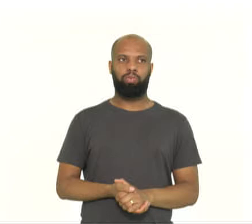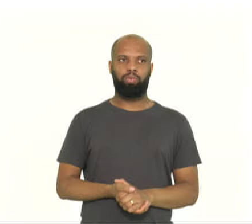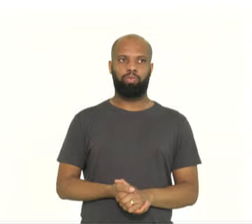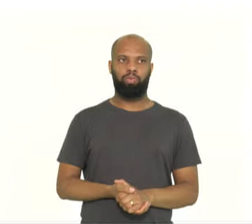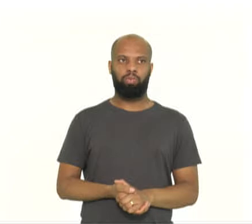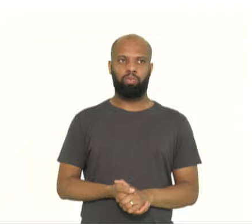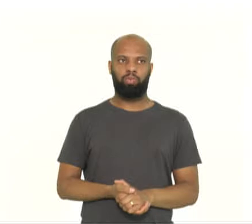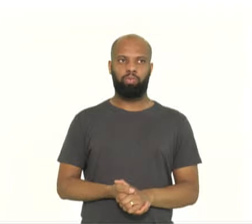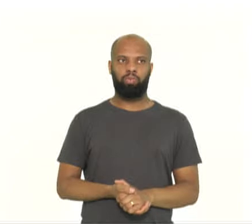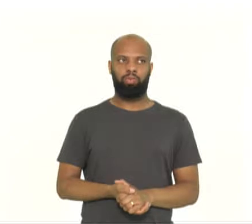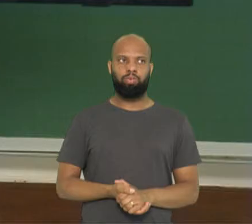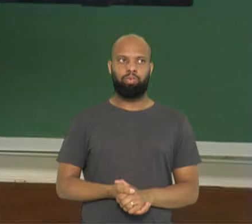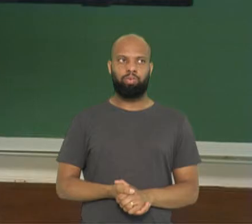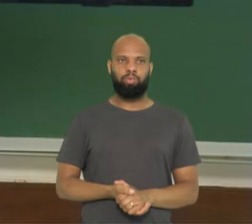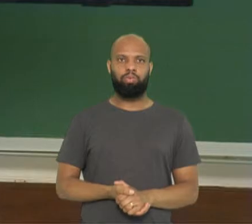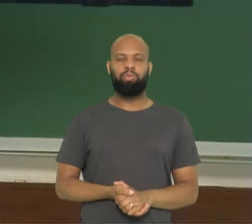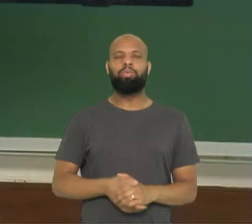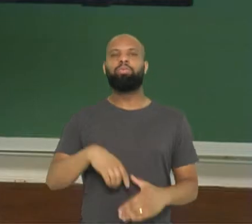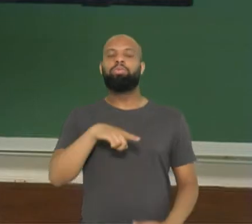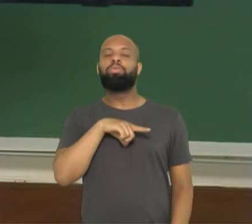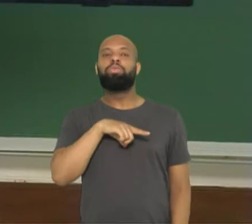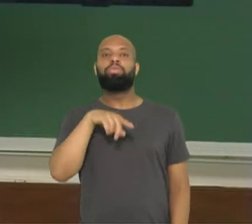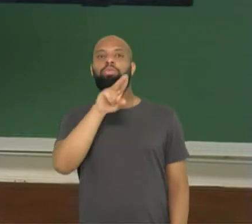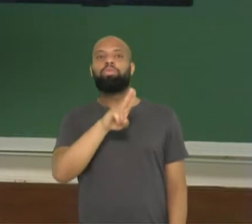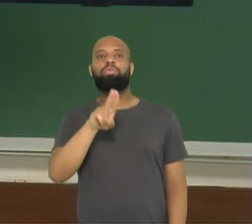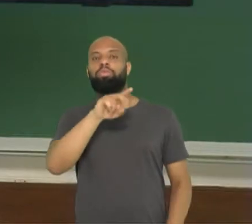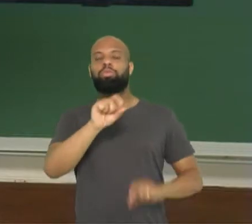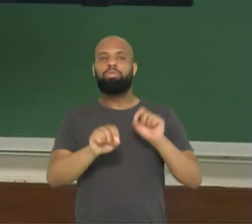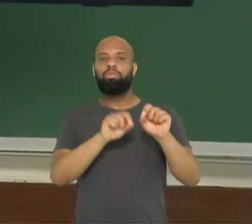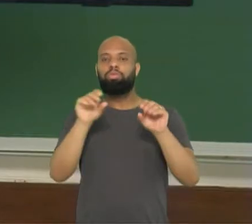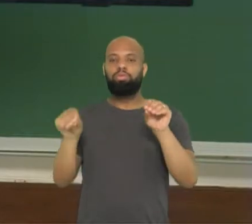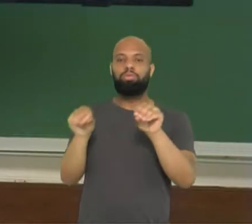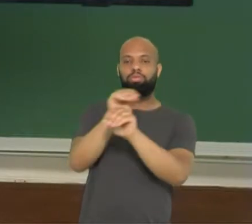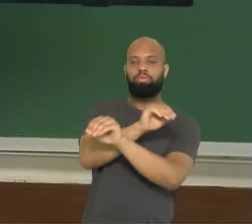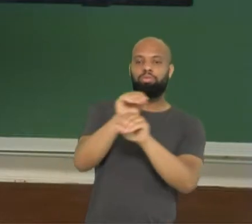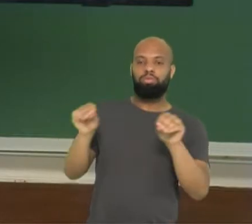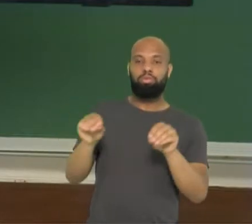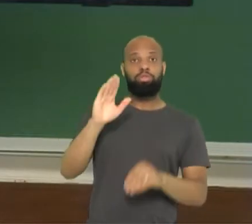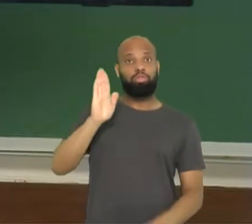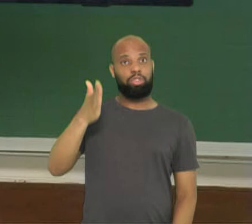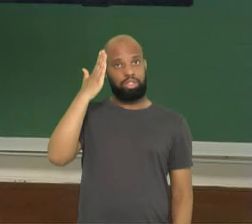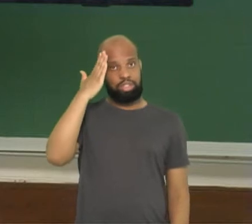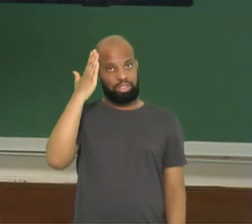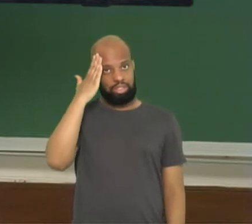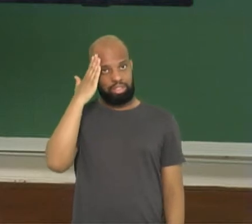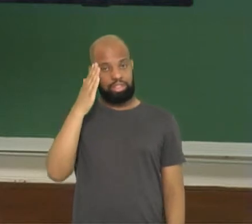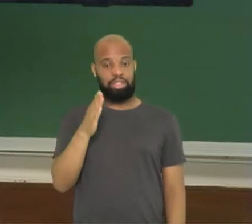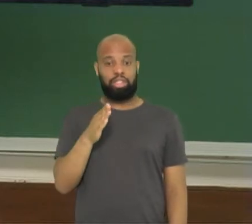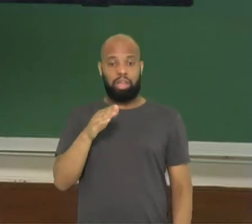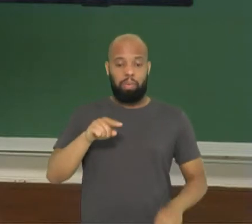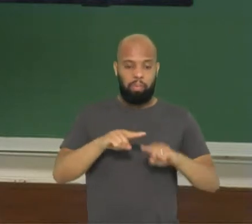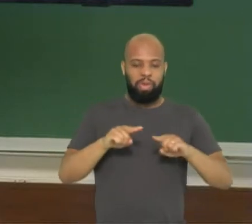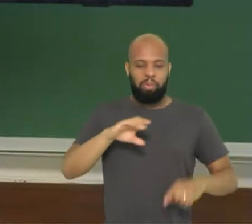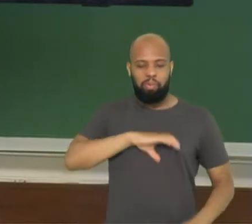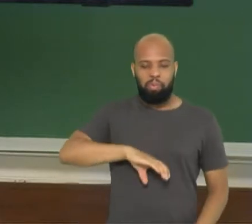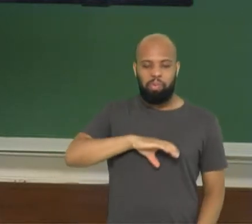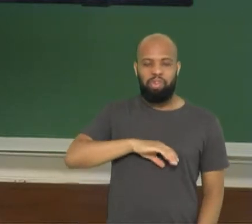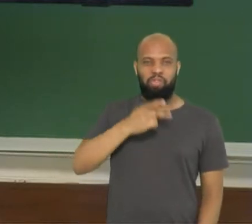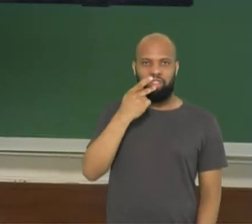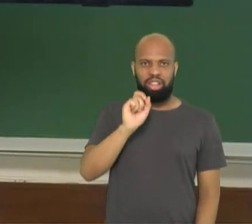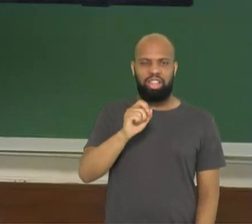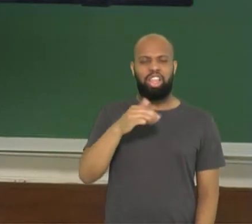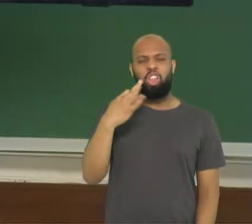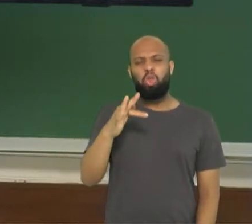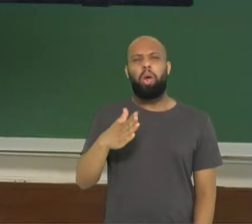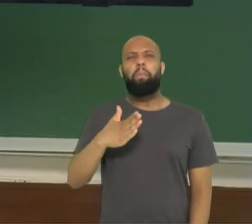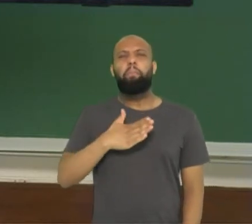determinado e não possessivo, né? Igual em língua portuguesa nós usamos o artigo possessivo. Ai, que dor na minha cabeça, no meu